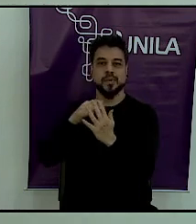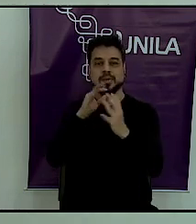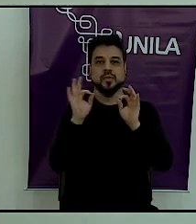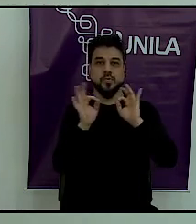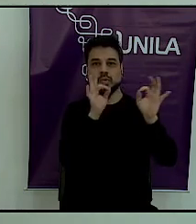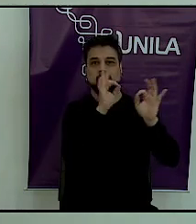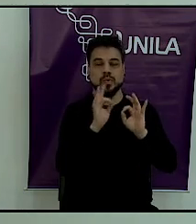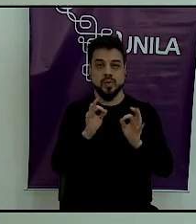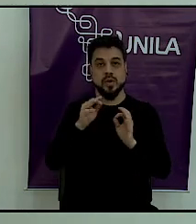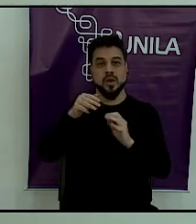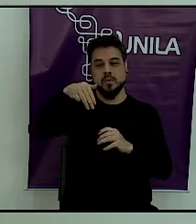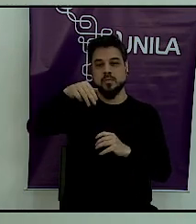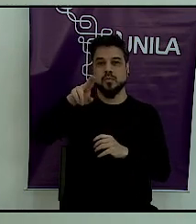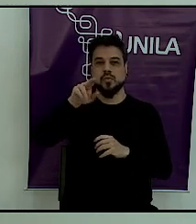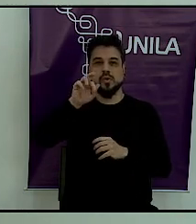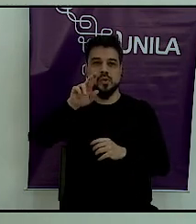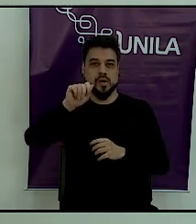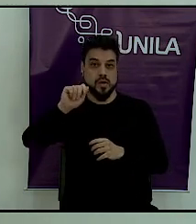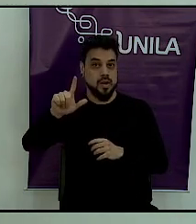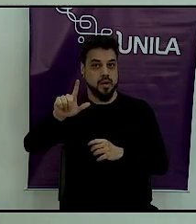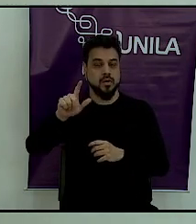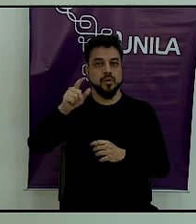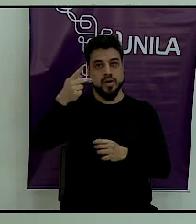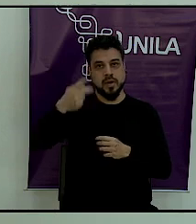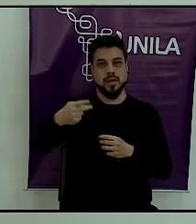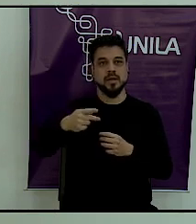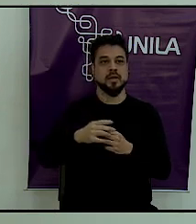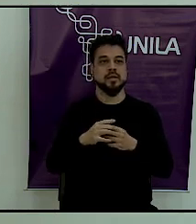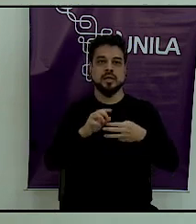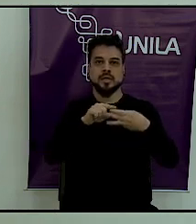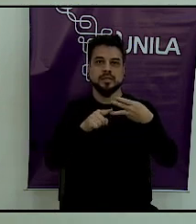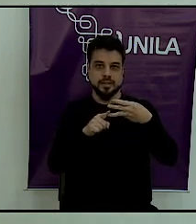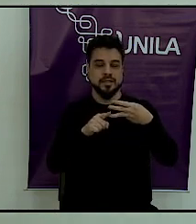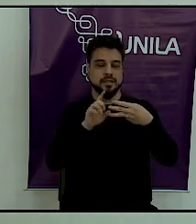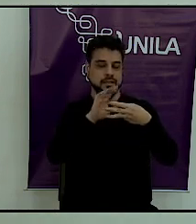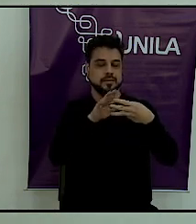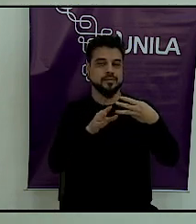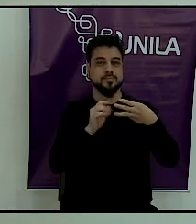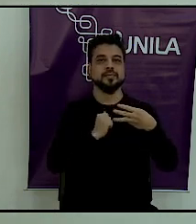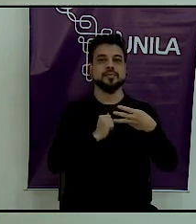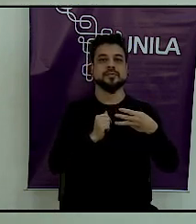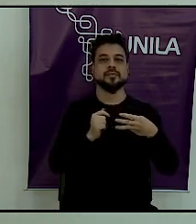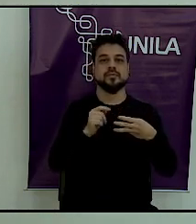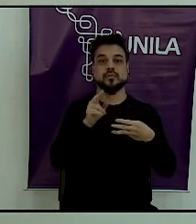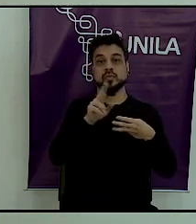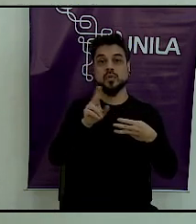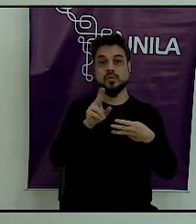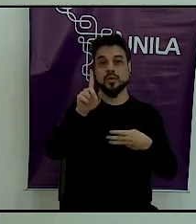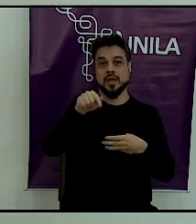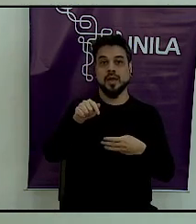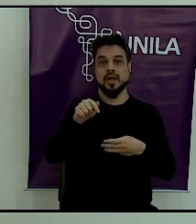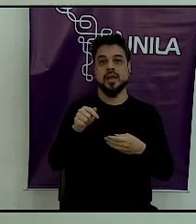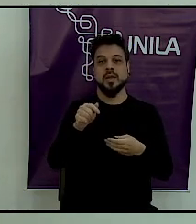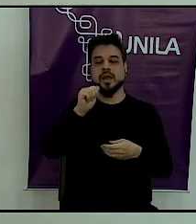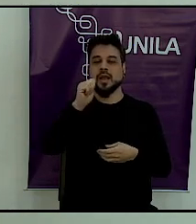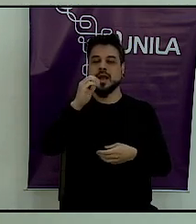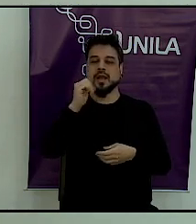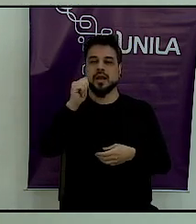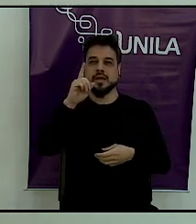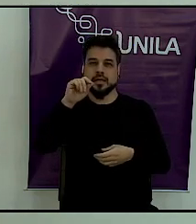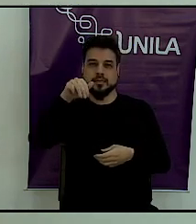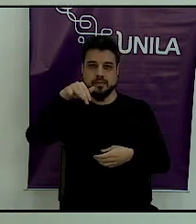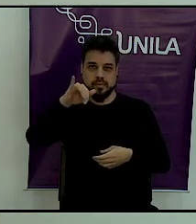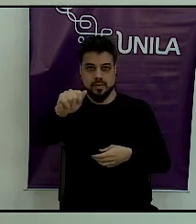campus Integração. E é isso, né? Essas três ações. Então, o nome chama Academia ao Ar Livre e